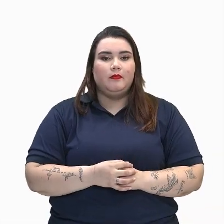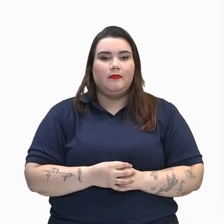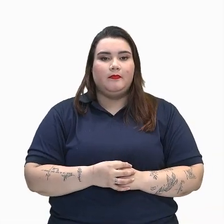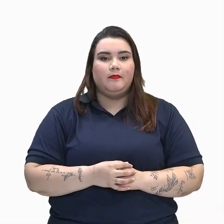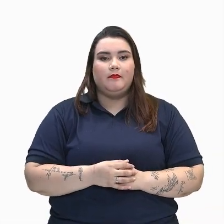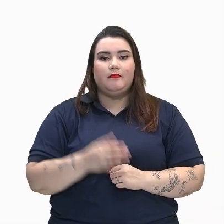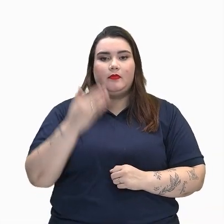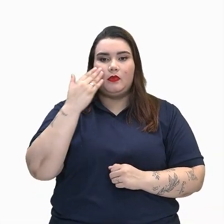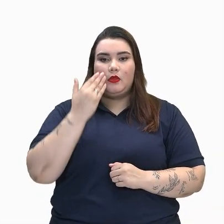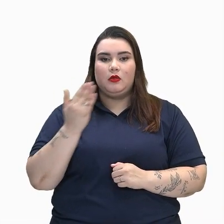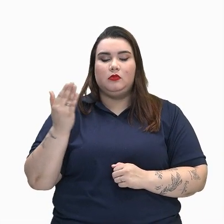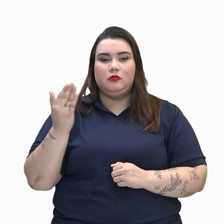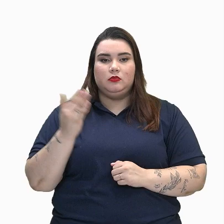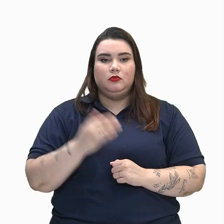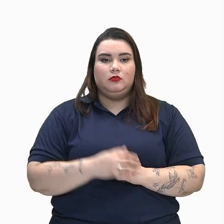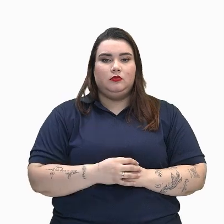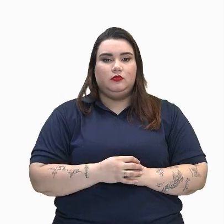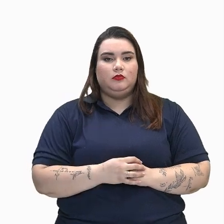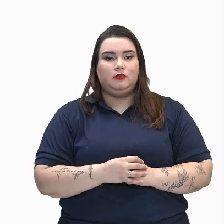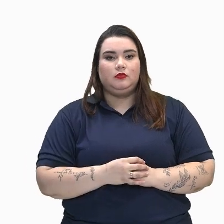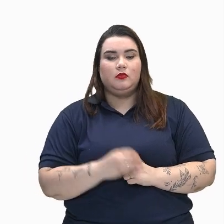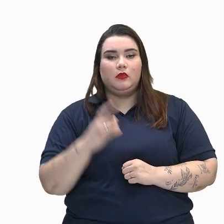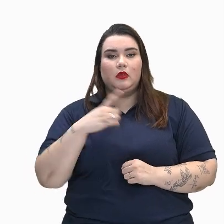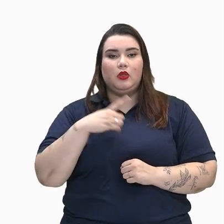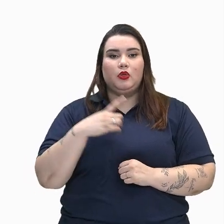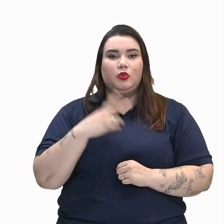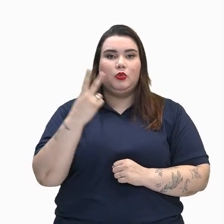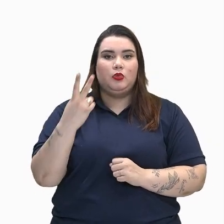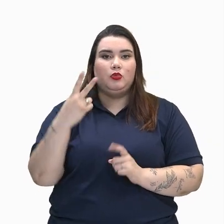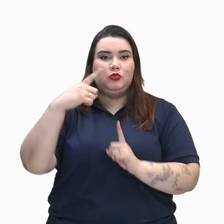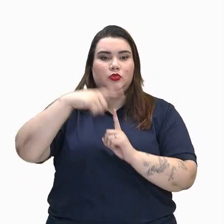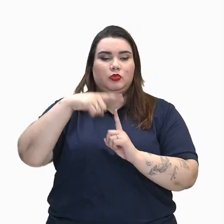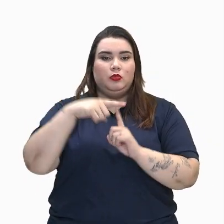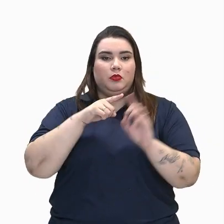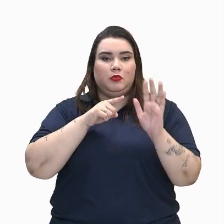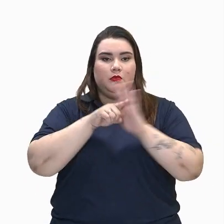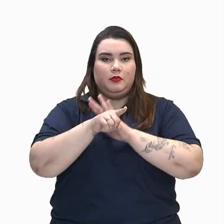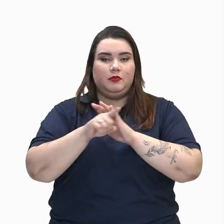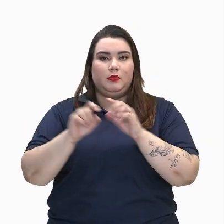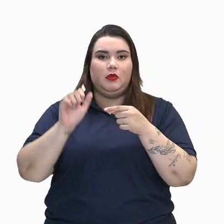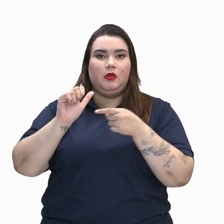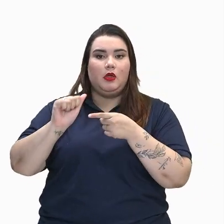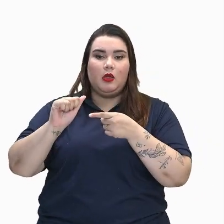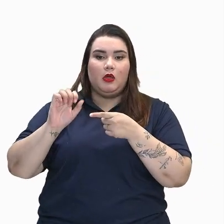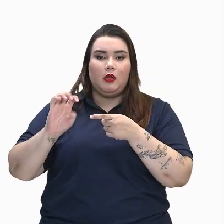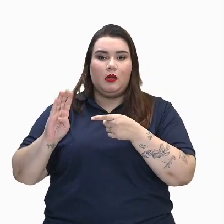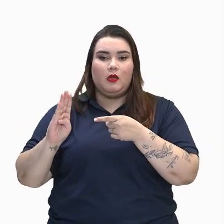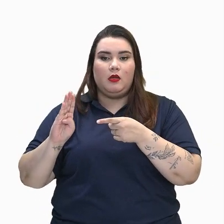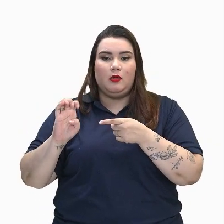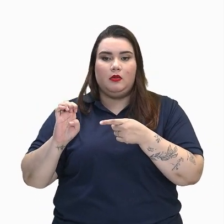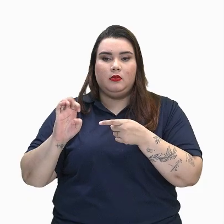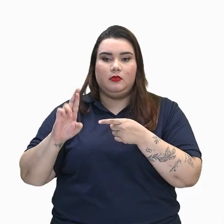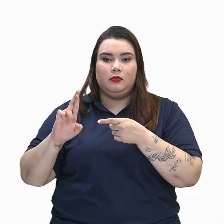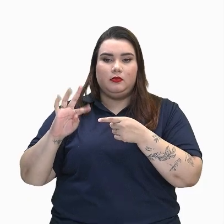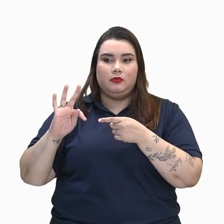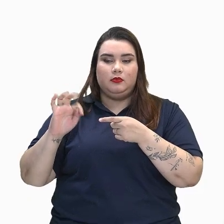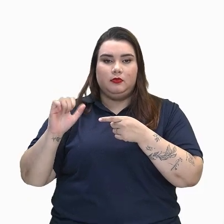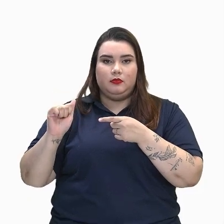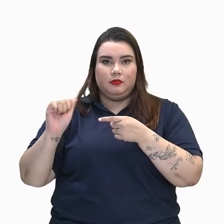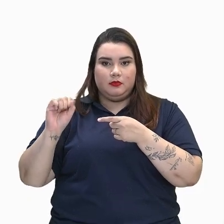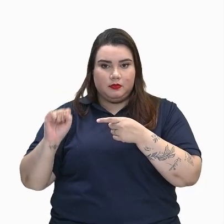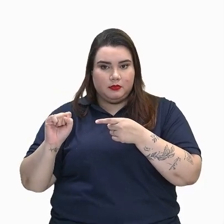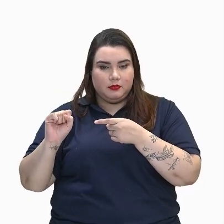aqui 2 tipos de perguntas. 2 tipos de pergunta. Nós temos as